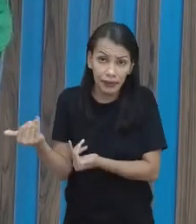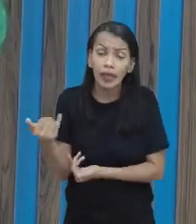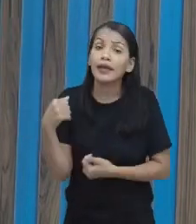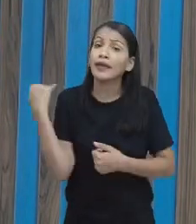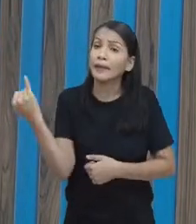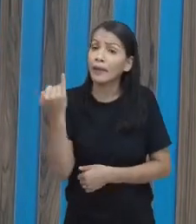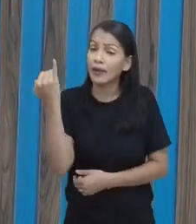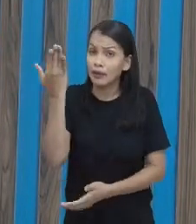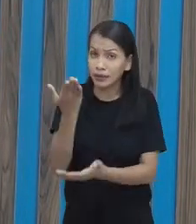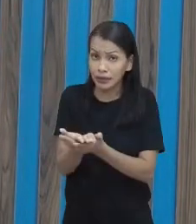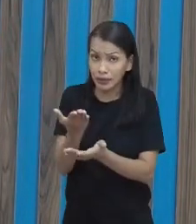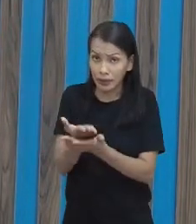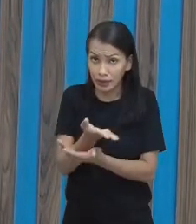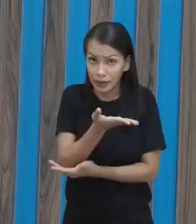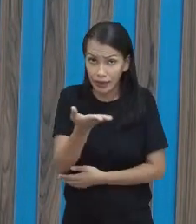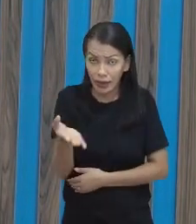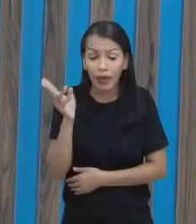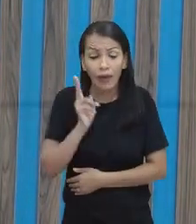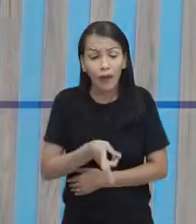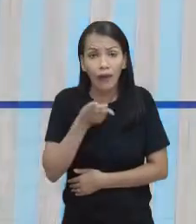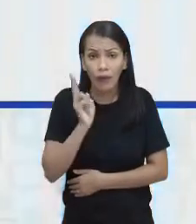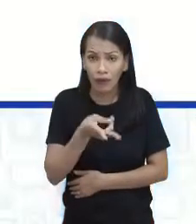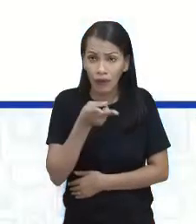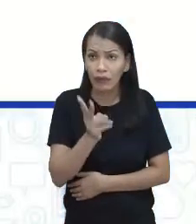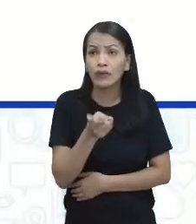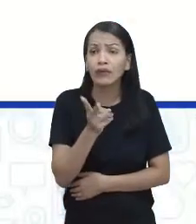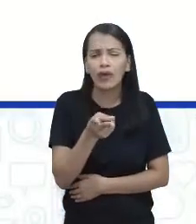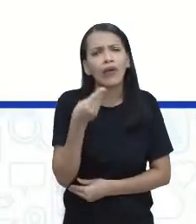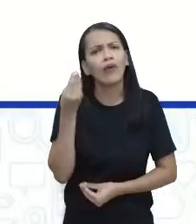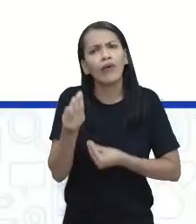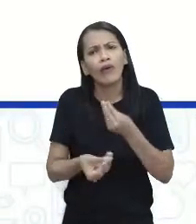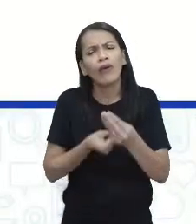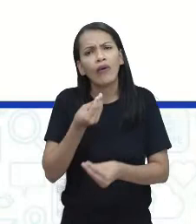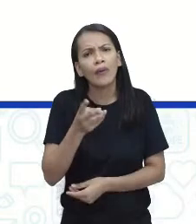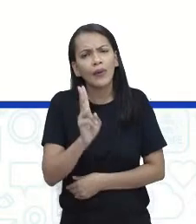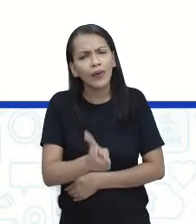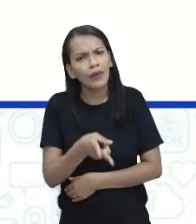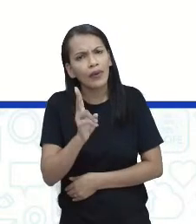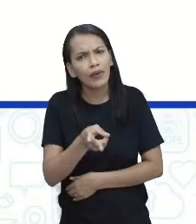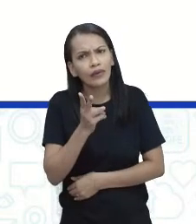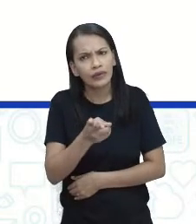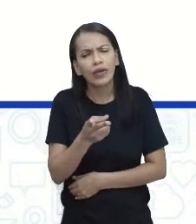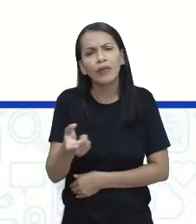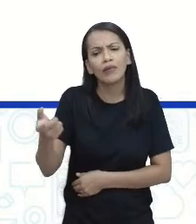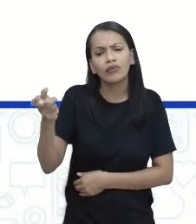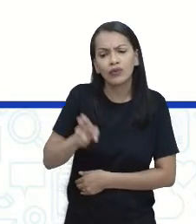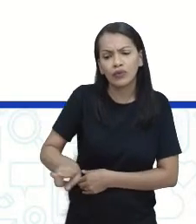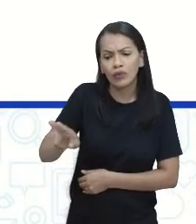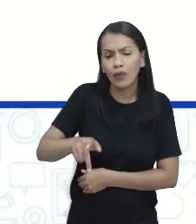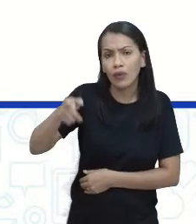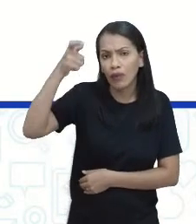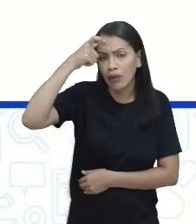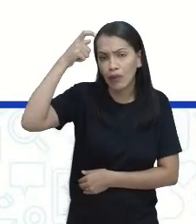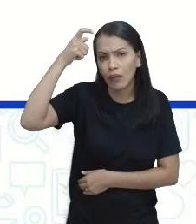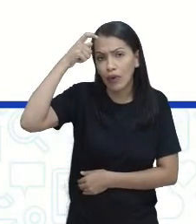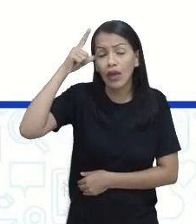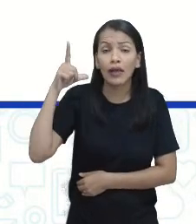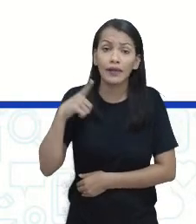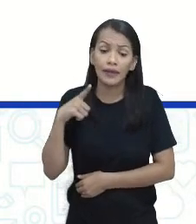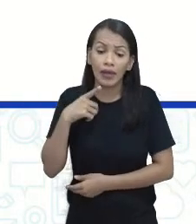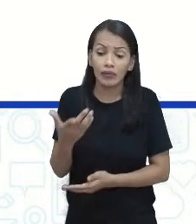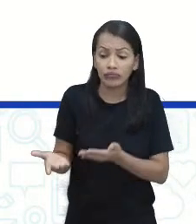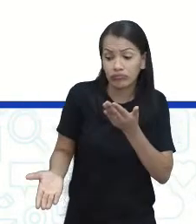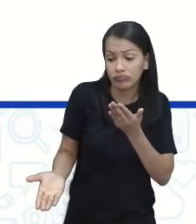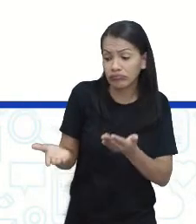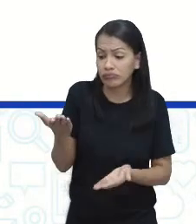tá? E aí, continuando aqui, né, como continuar aí a ser um consumidor consciente? Mais uma coisa, tente equilibrar